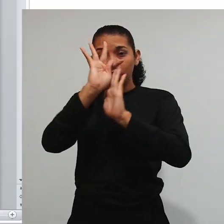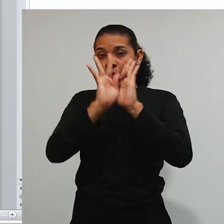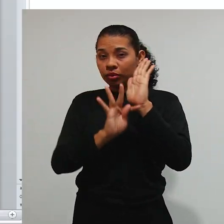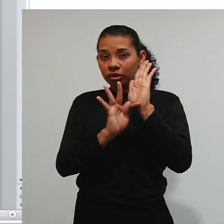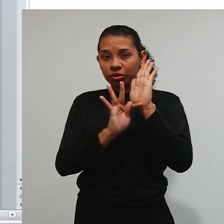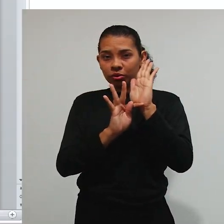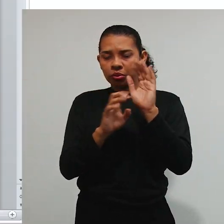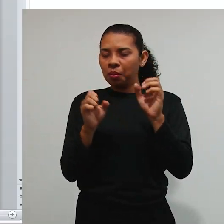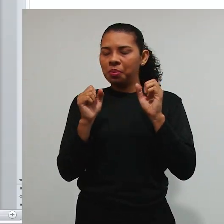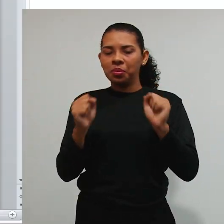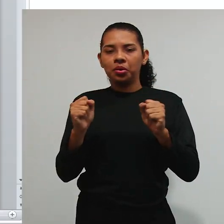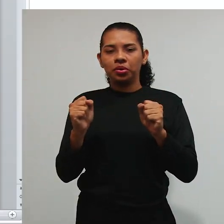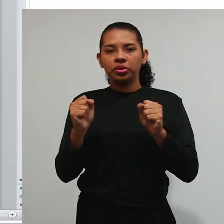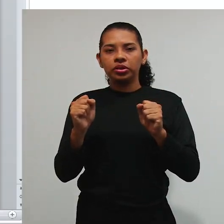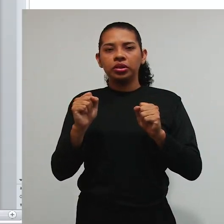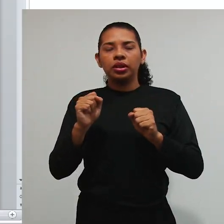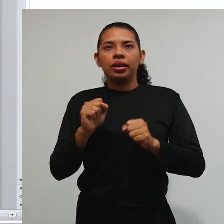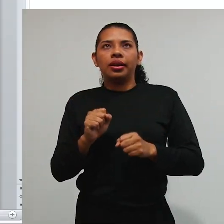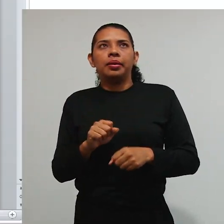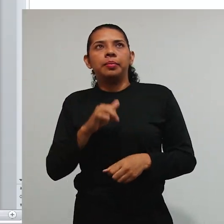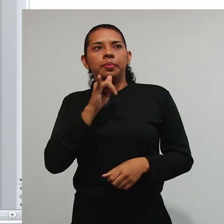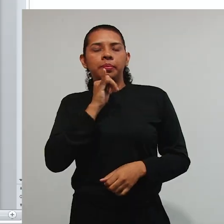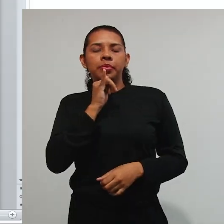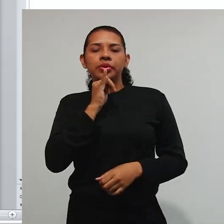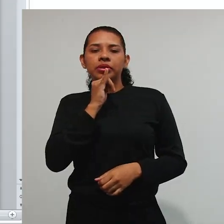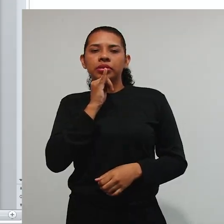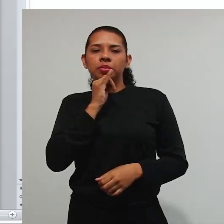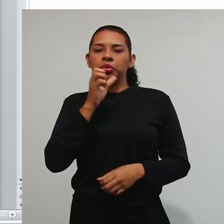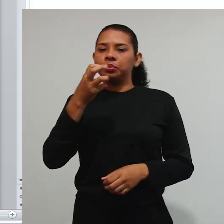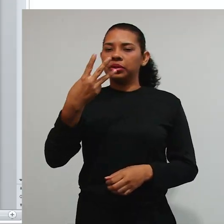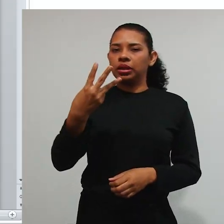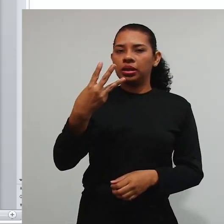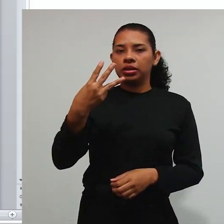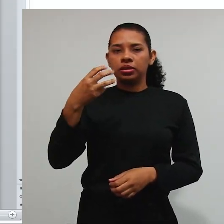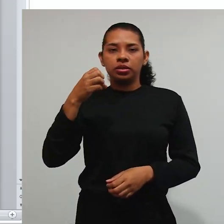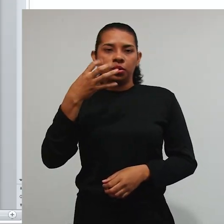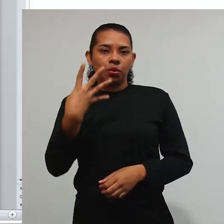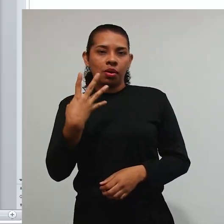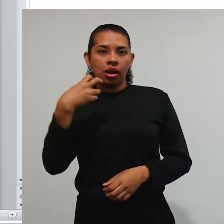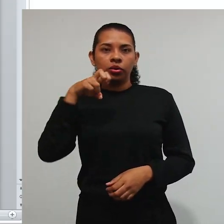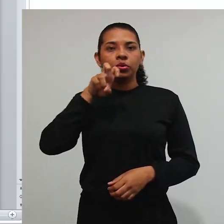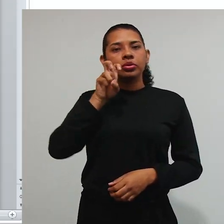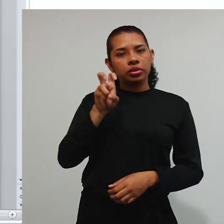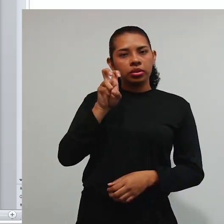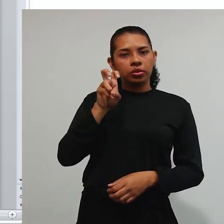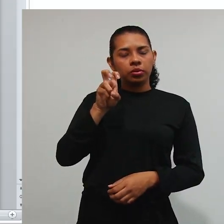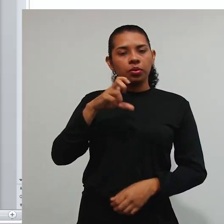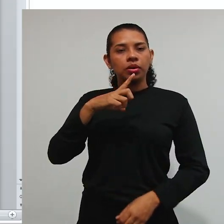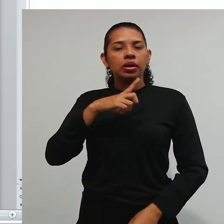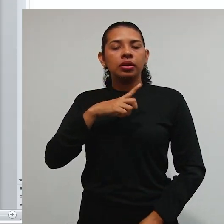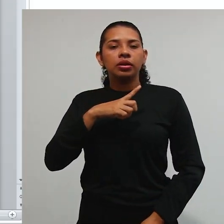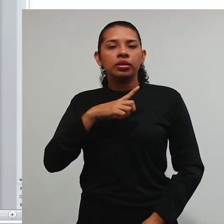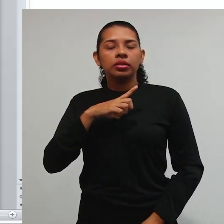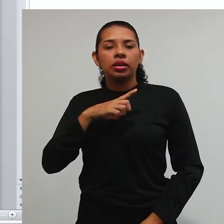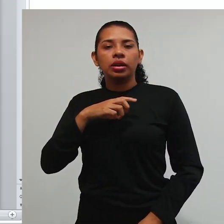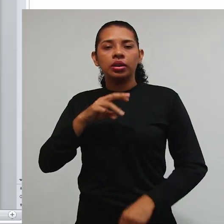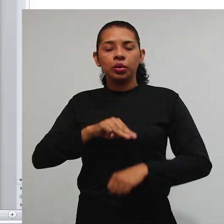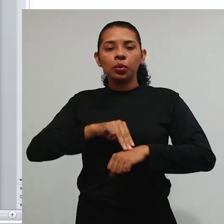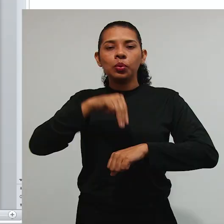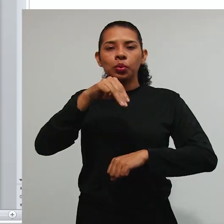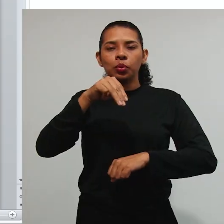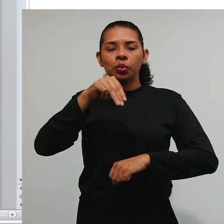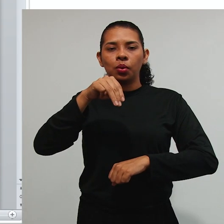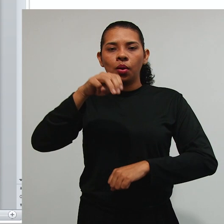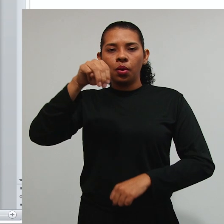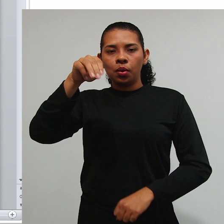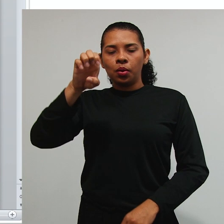4, 5, né? Se você for fazer uma dissertação, que é um trabalho feito no nível de mestrado, que tem 100 e tantas